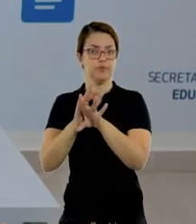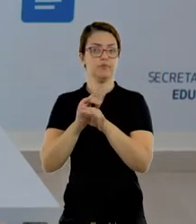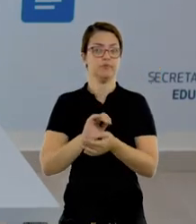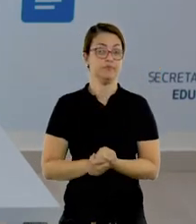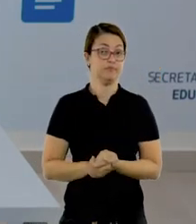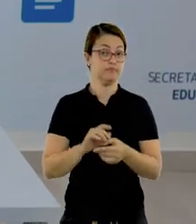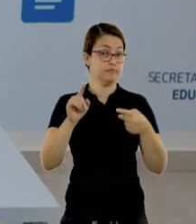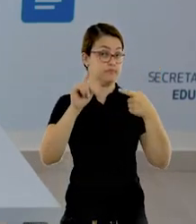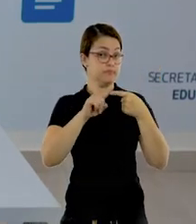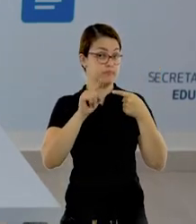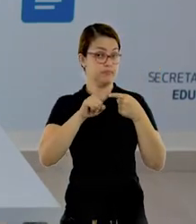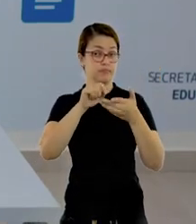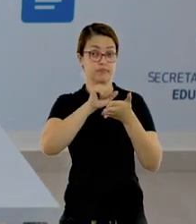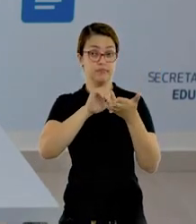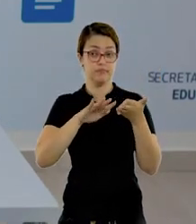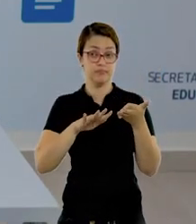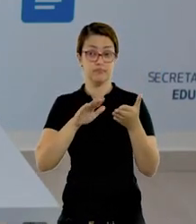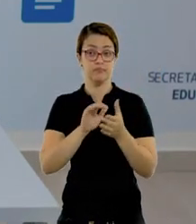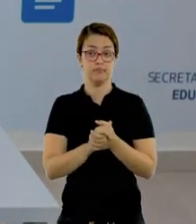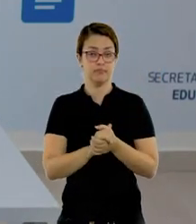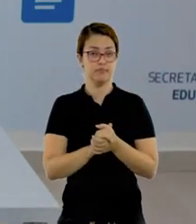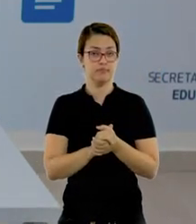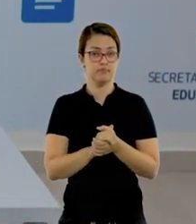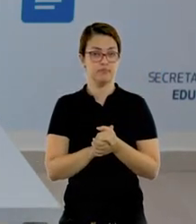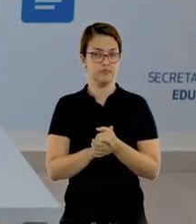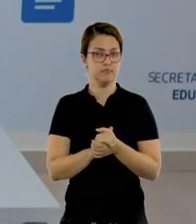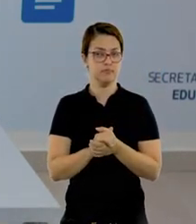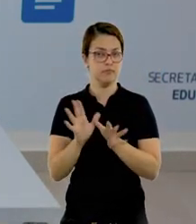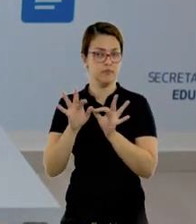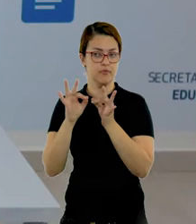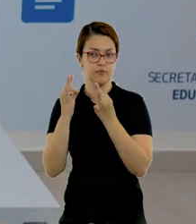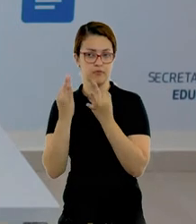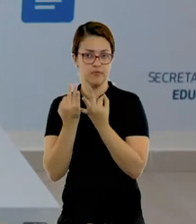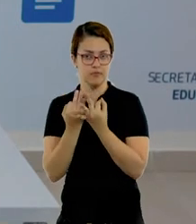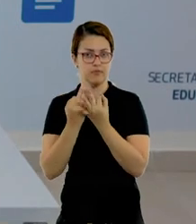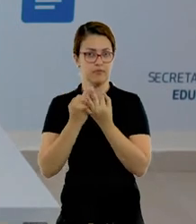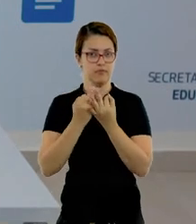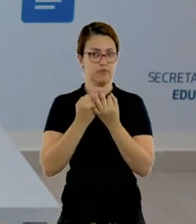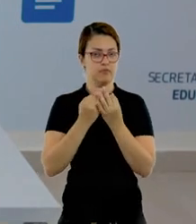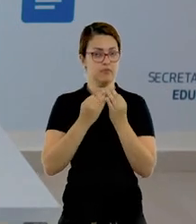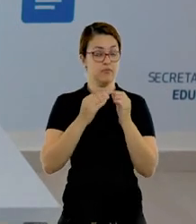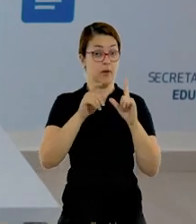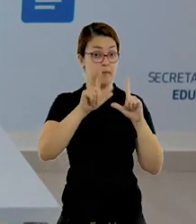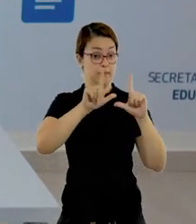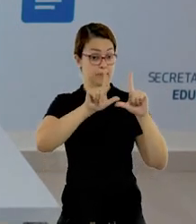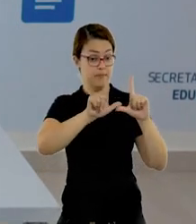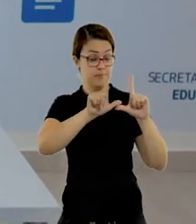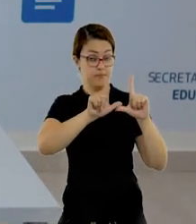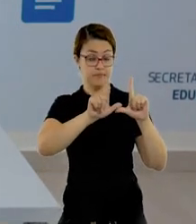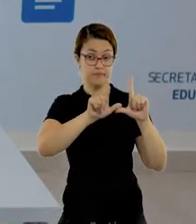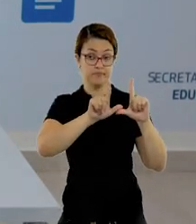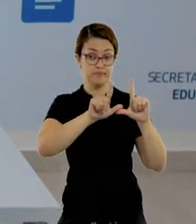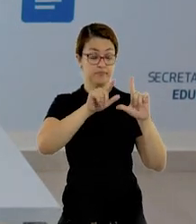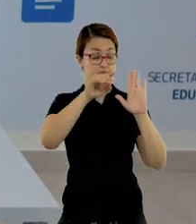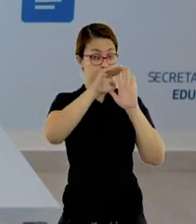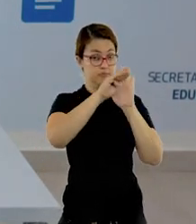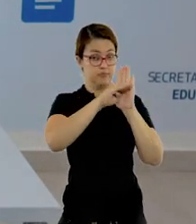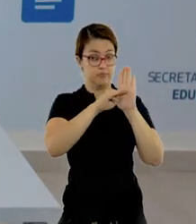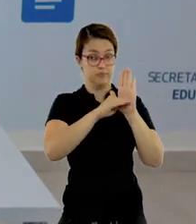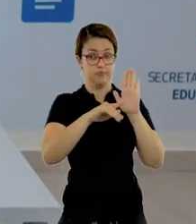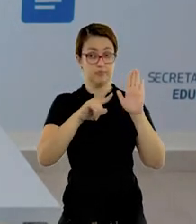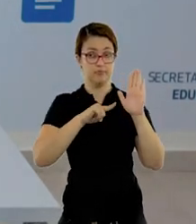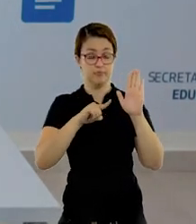atividade, você, pai, pode escrever em os cartãozinhos aquelas palavras em inglês que vocês trabalharam no